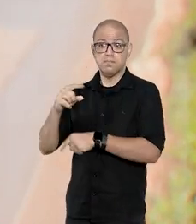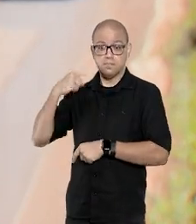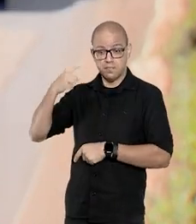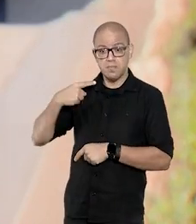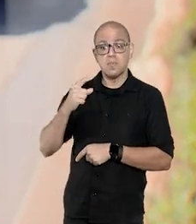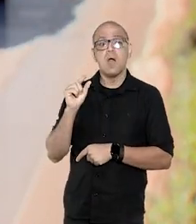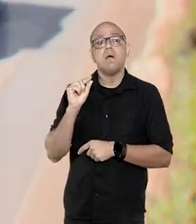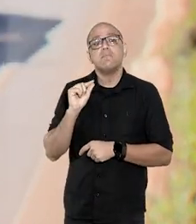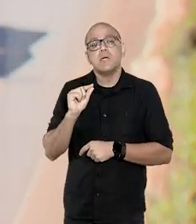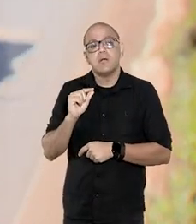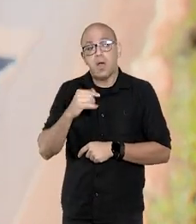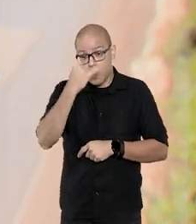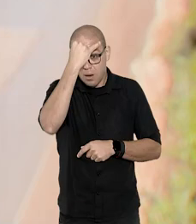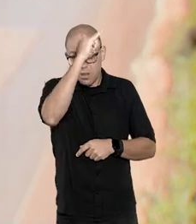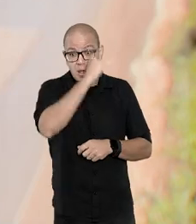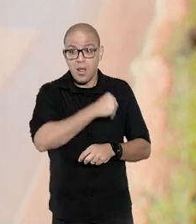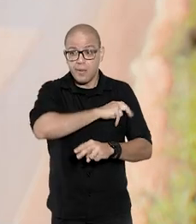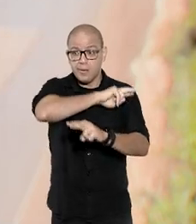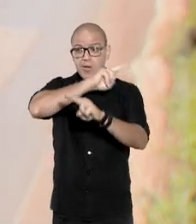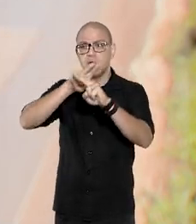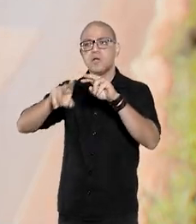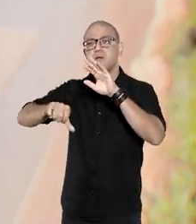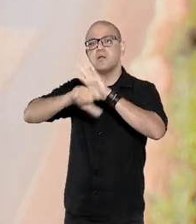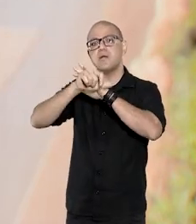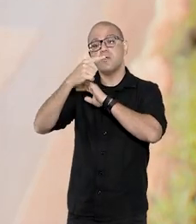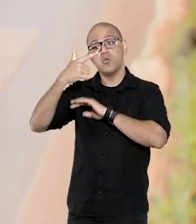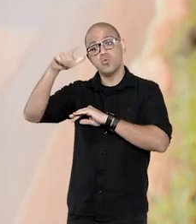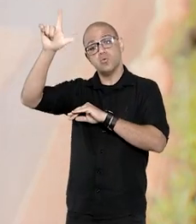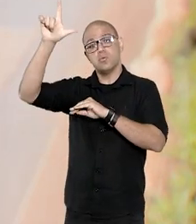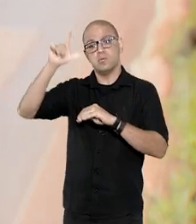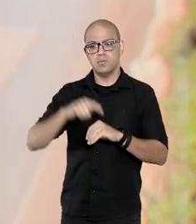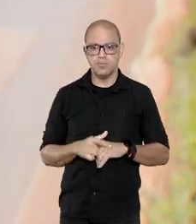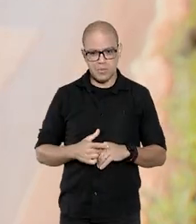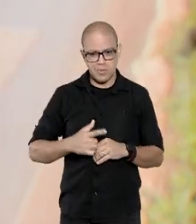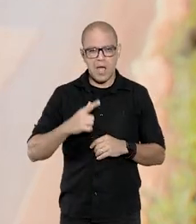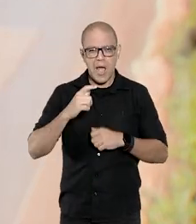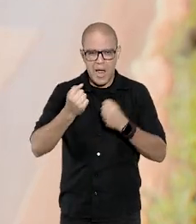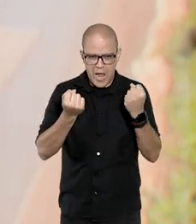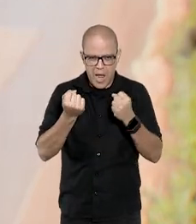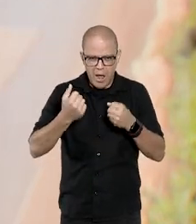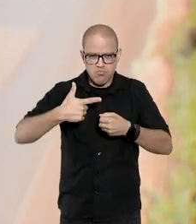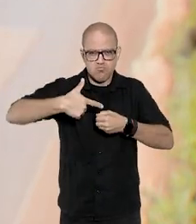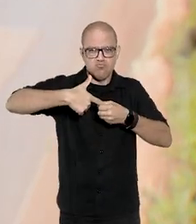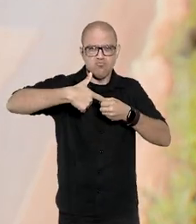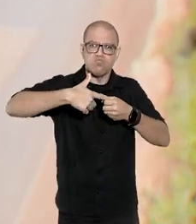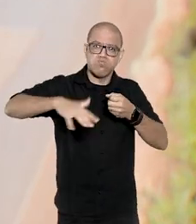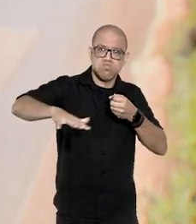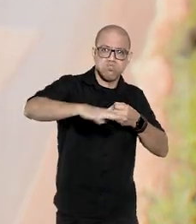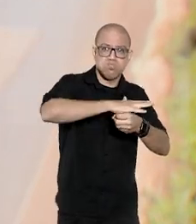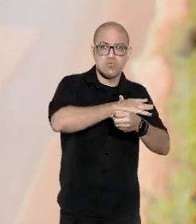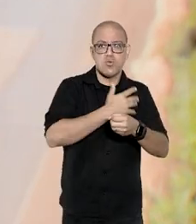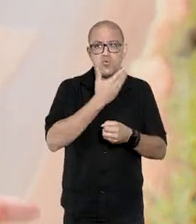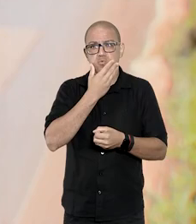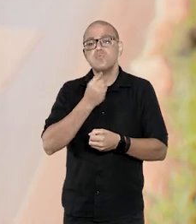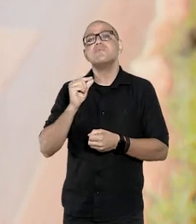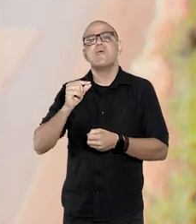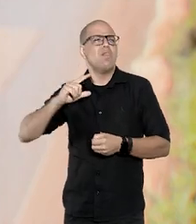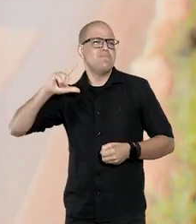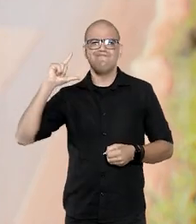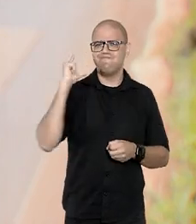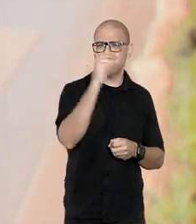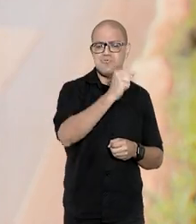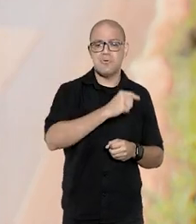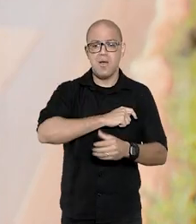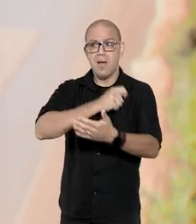forma para evitar a prisão por outro crime. É que após encher o tanque em um poço de combustível, o homem foi embora do